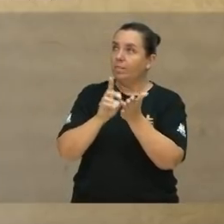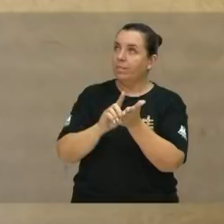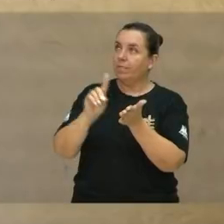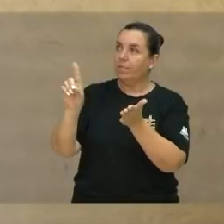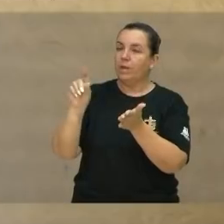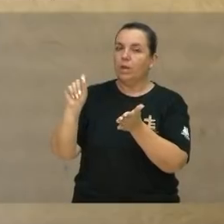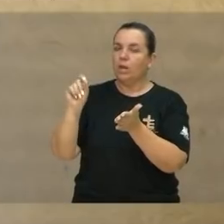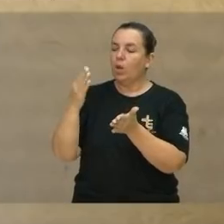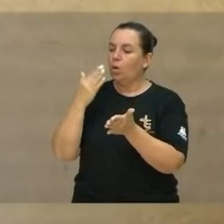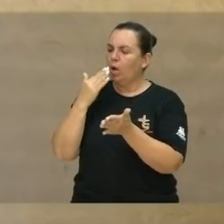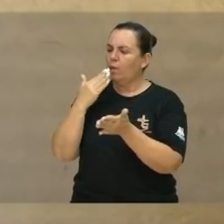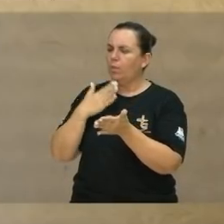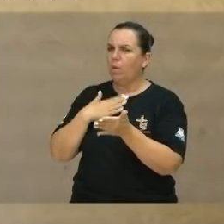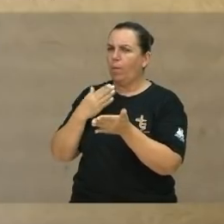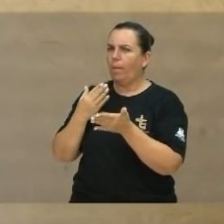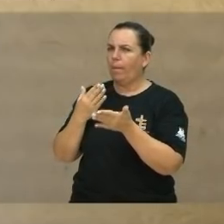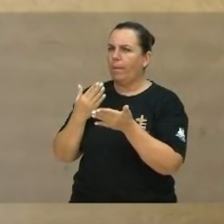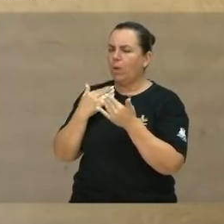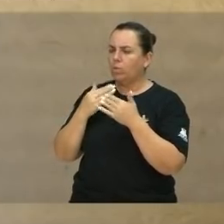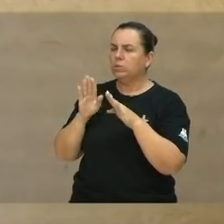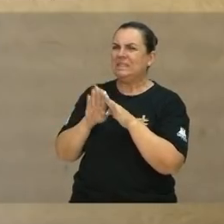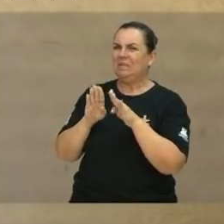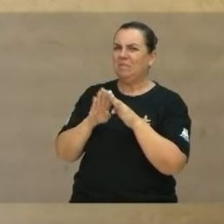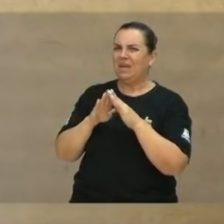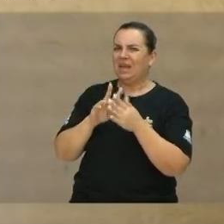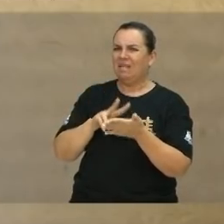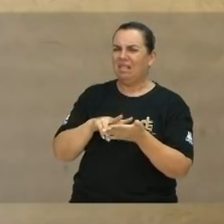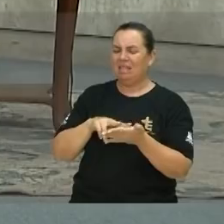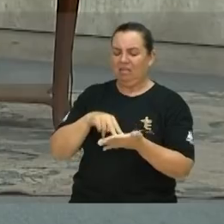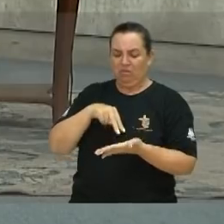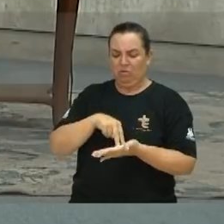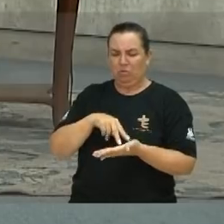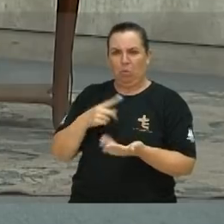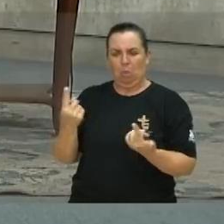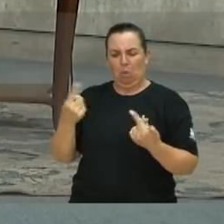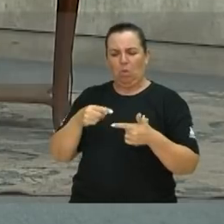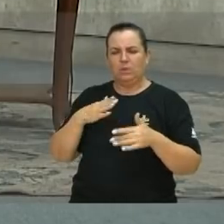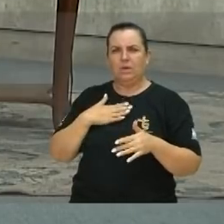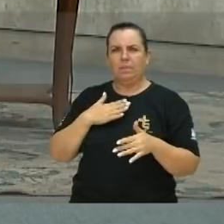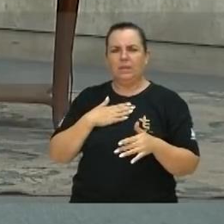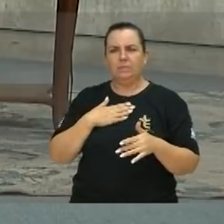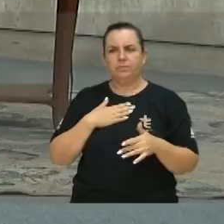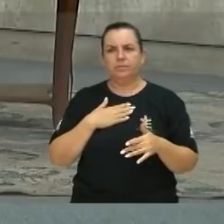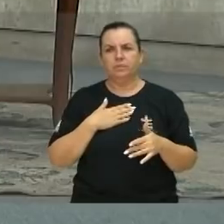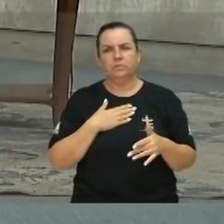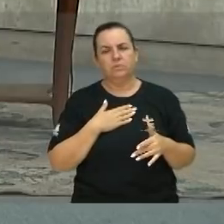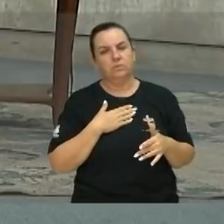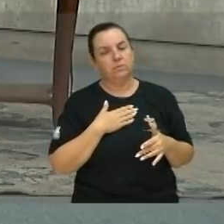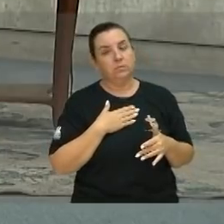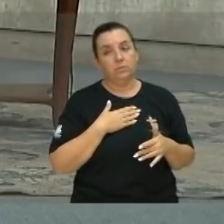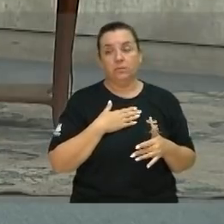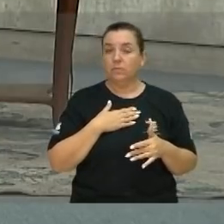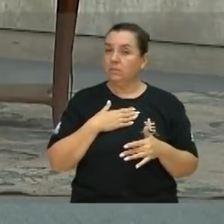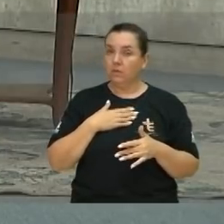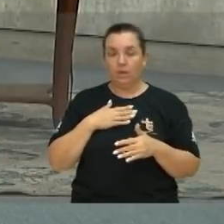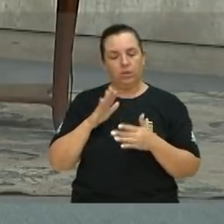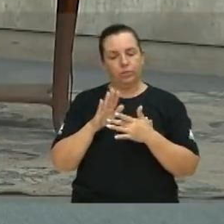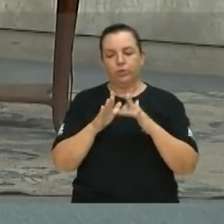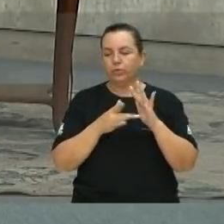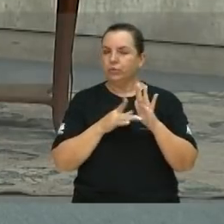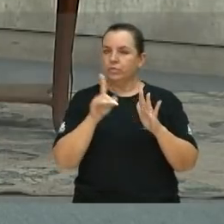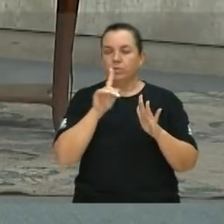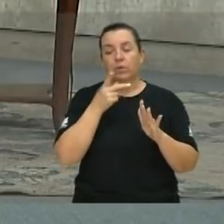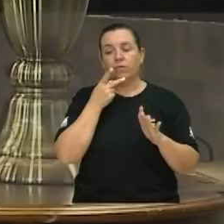come o meu pão levantou contra mim o calcanhar e a nossa não falo de todos